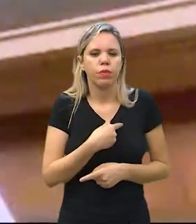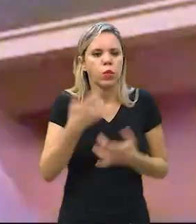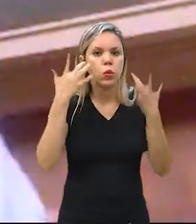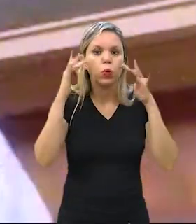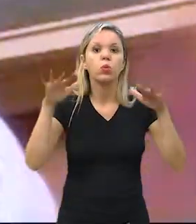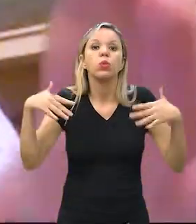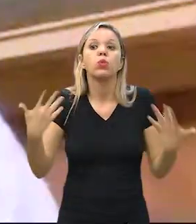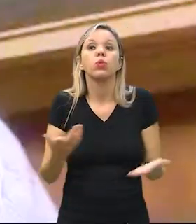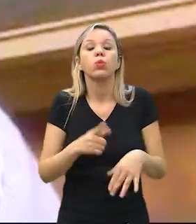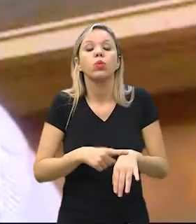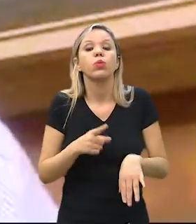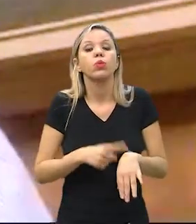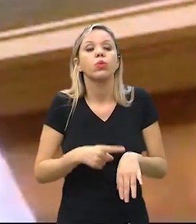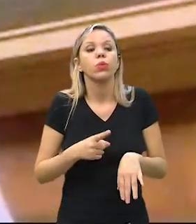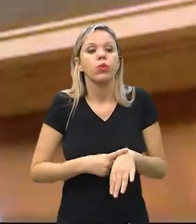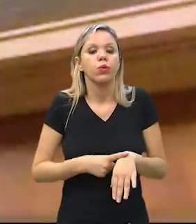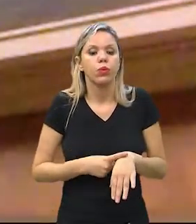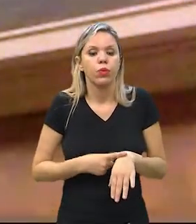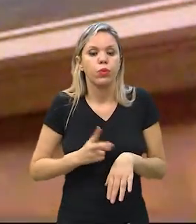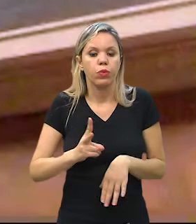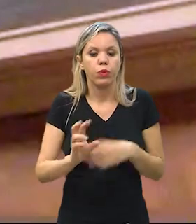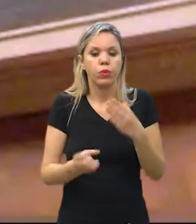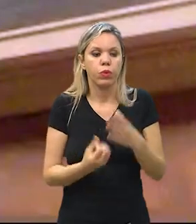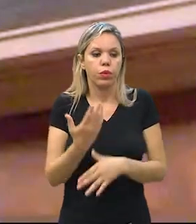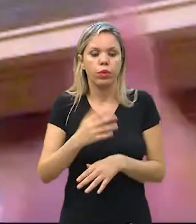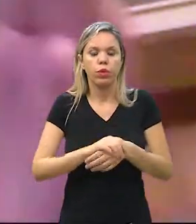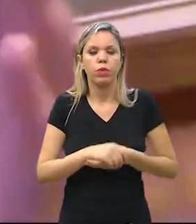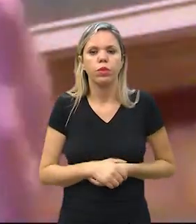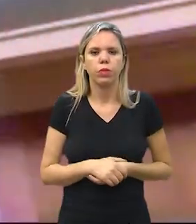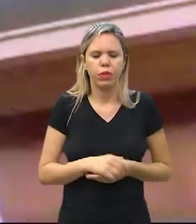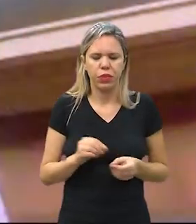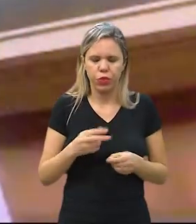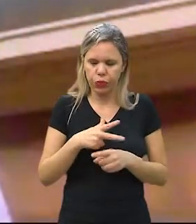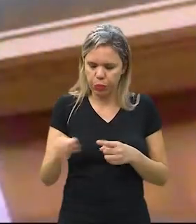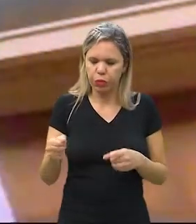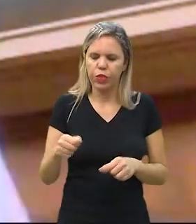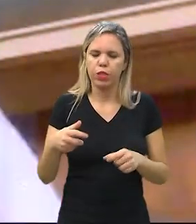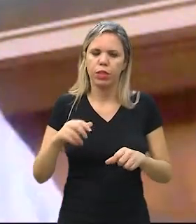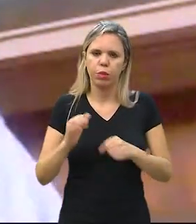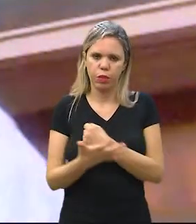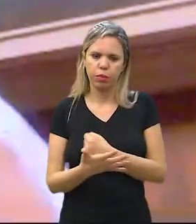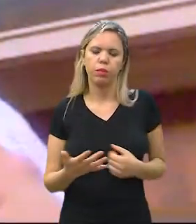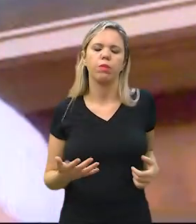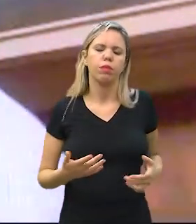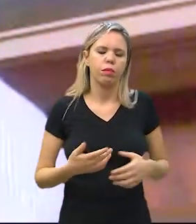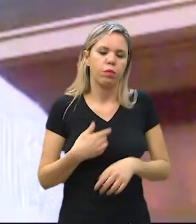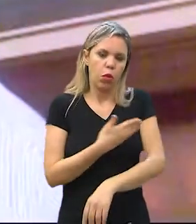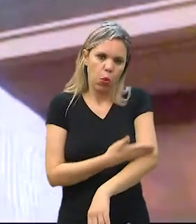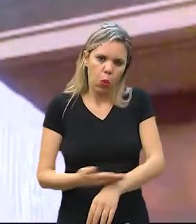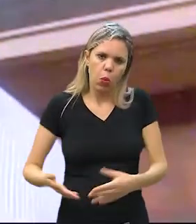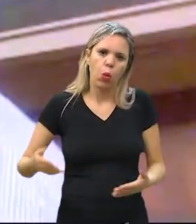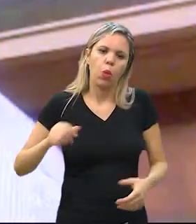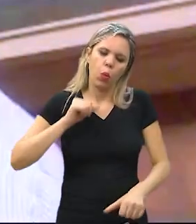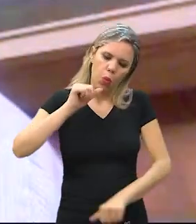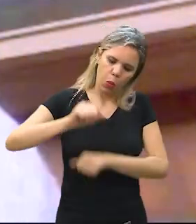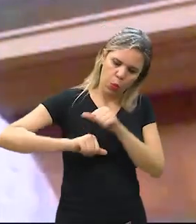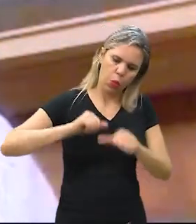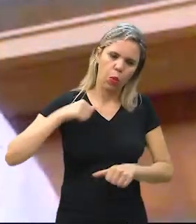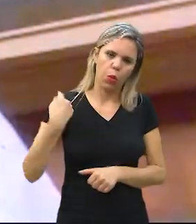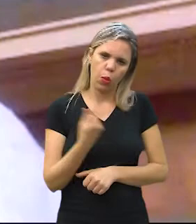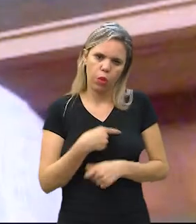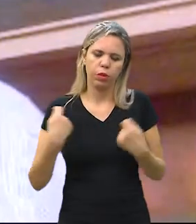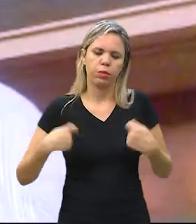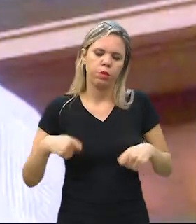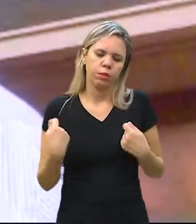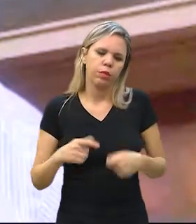gente não sabe exatamente quanto tempo vai acontecer isso, mas ela vai passar. Mesmo que os hábitos tenham mudado,